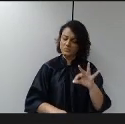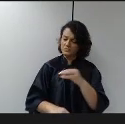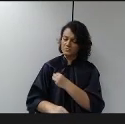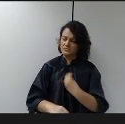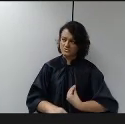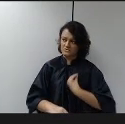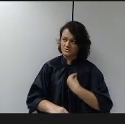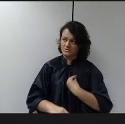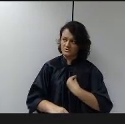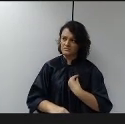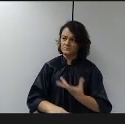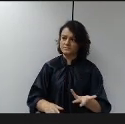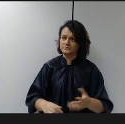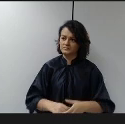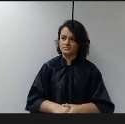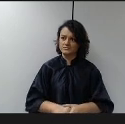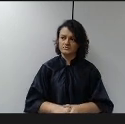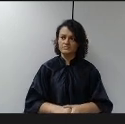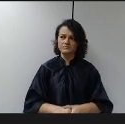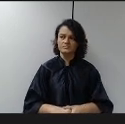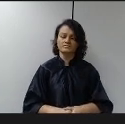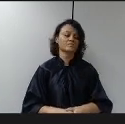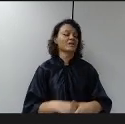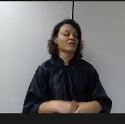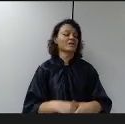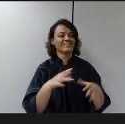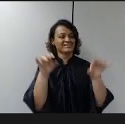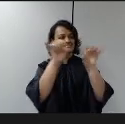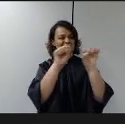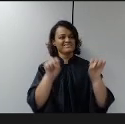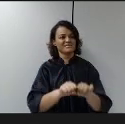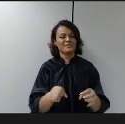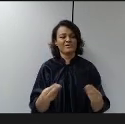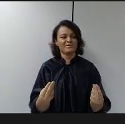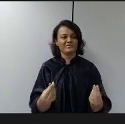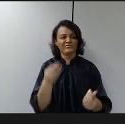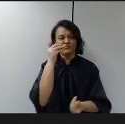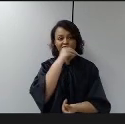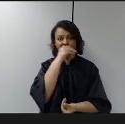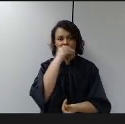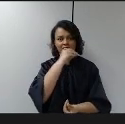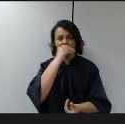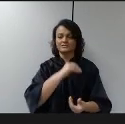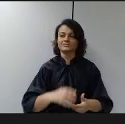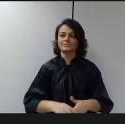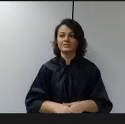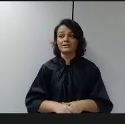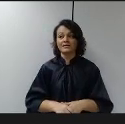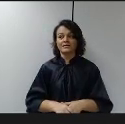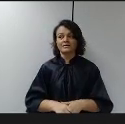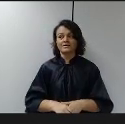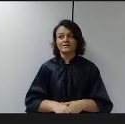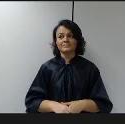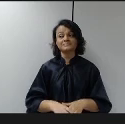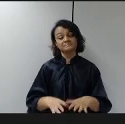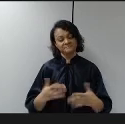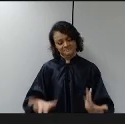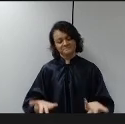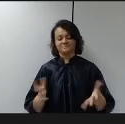mostra a fragilidade desse sistema, né? Mas, enfim, doutor Pedro,